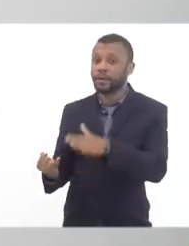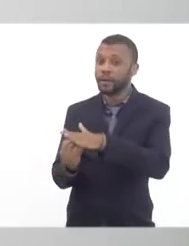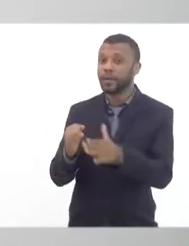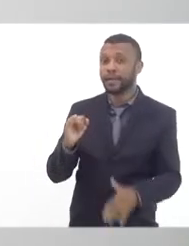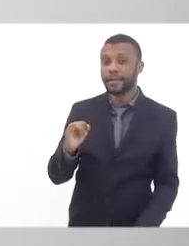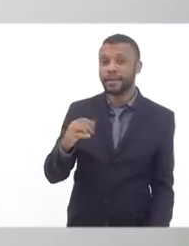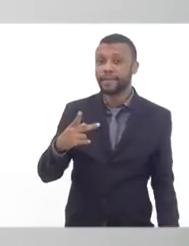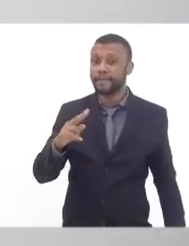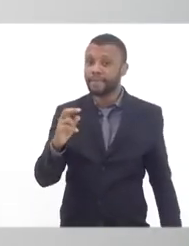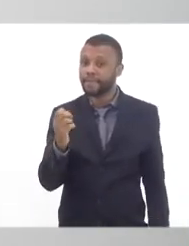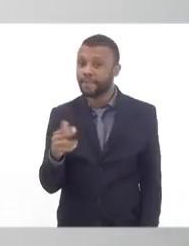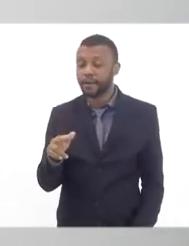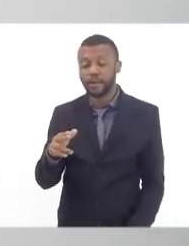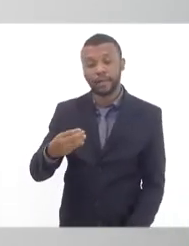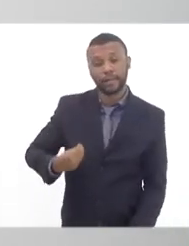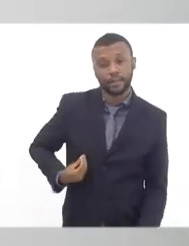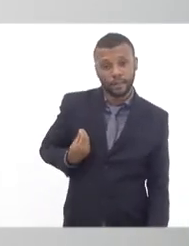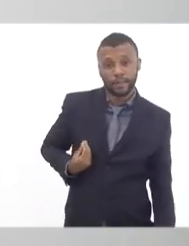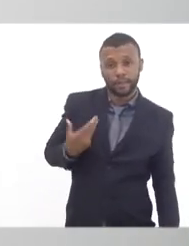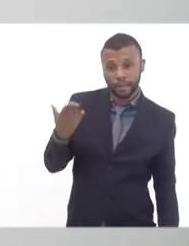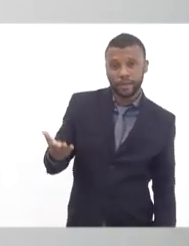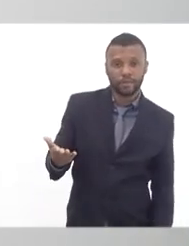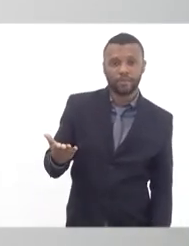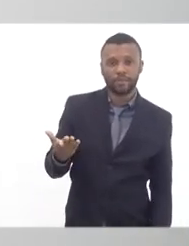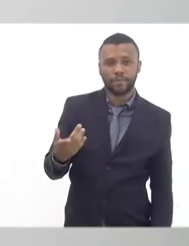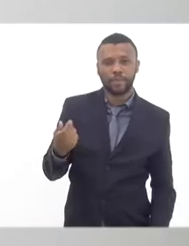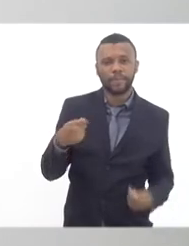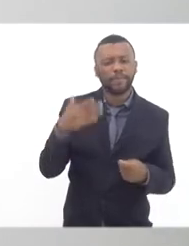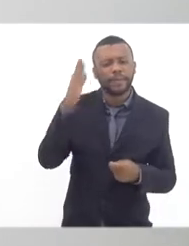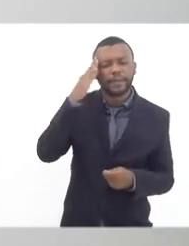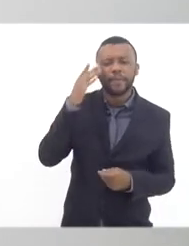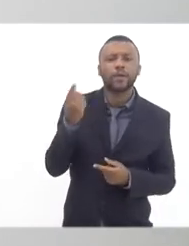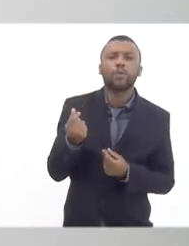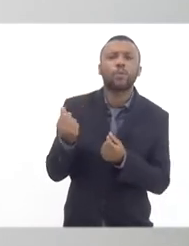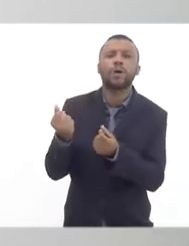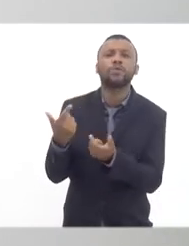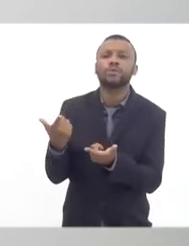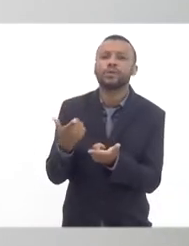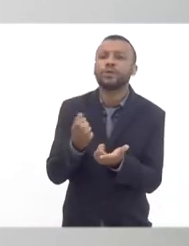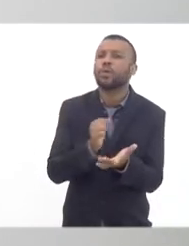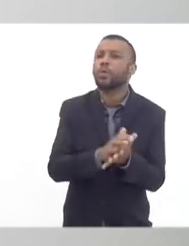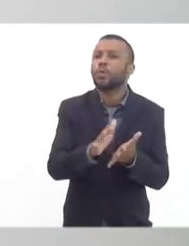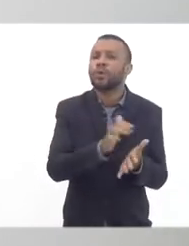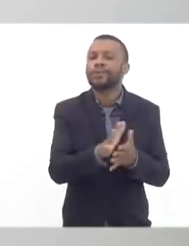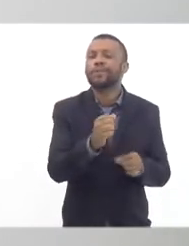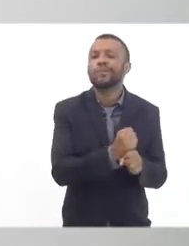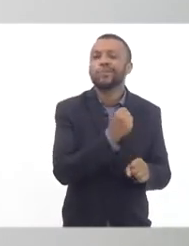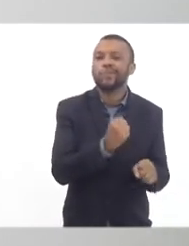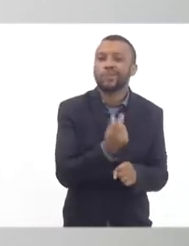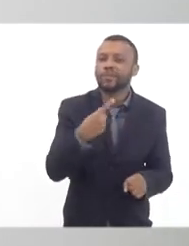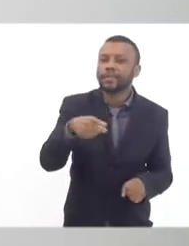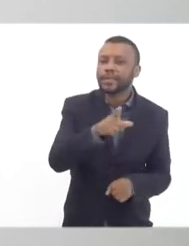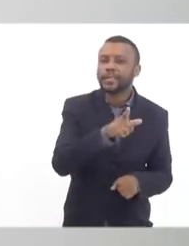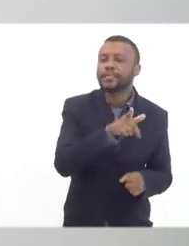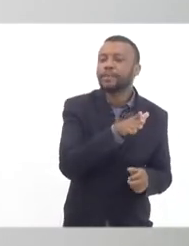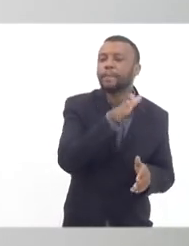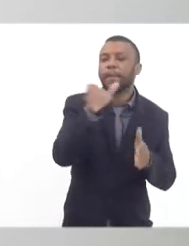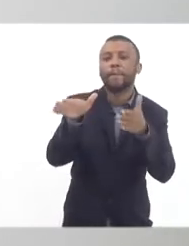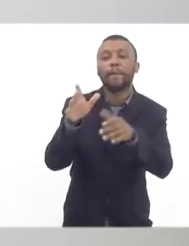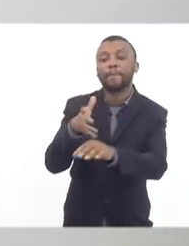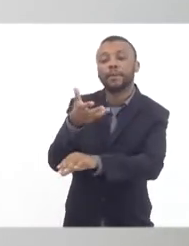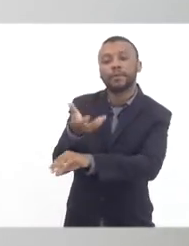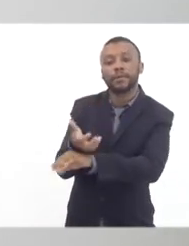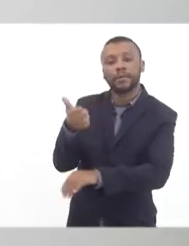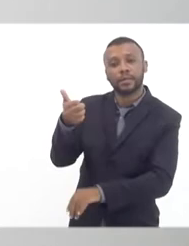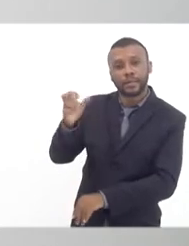para restaurar a fazenda. Não sei quanta gente transita aqui pelo Rio, ali na Praça 15, o convento, né, o convento Carmo,